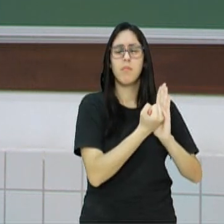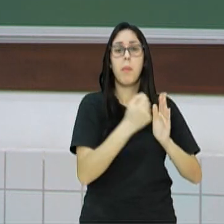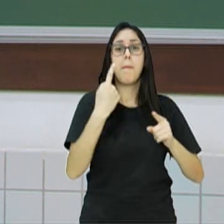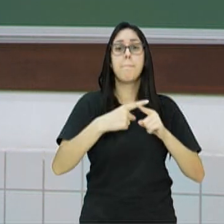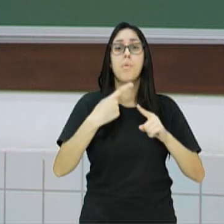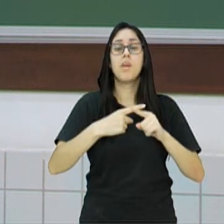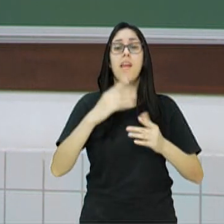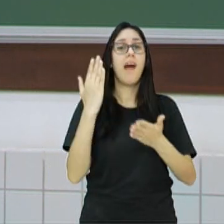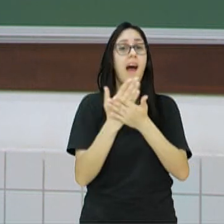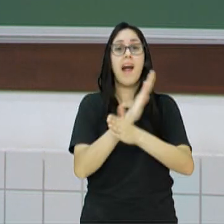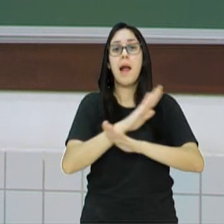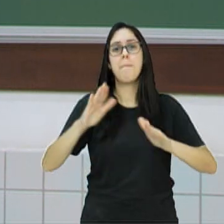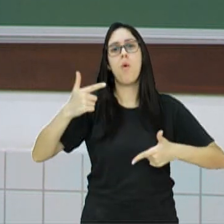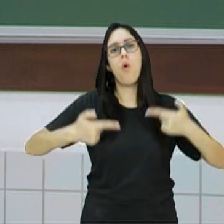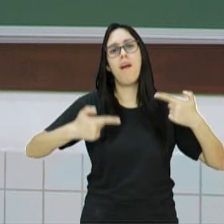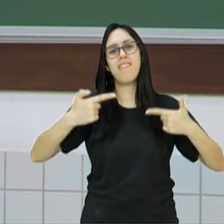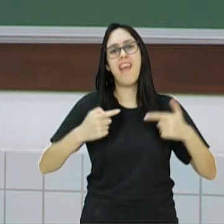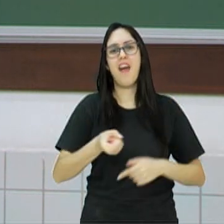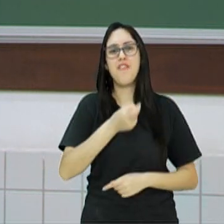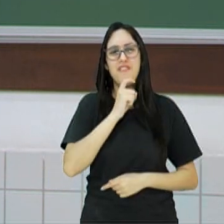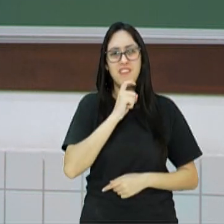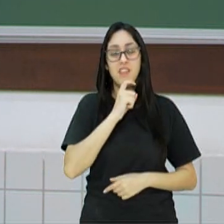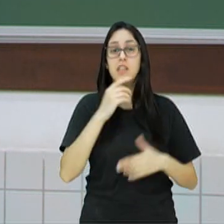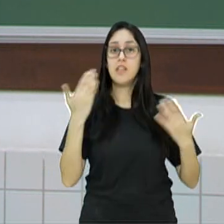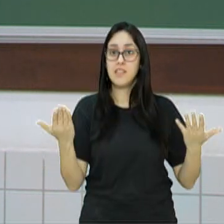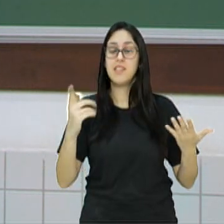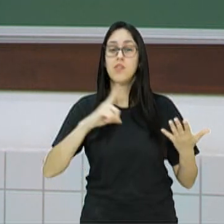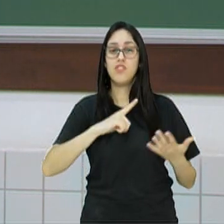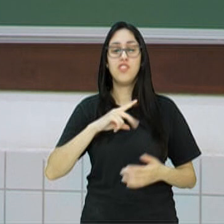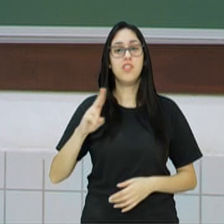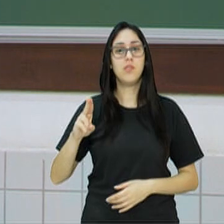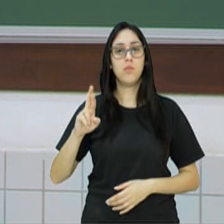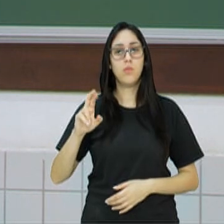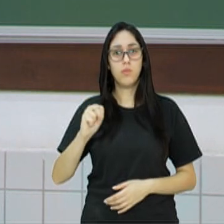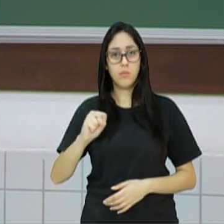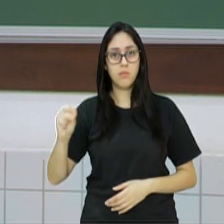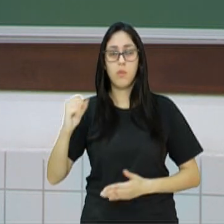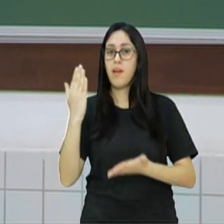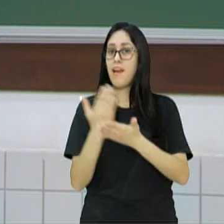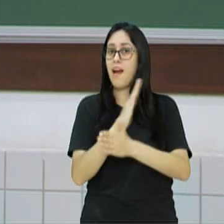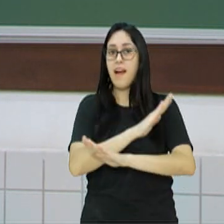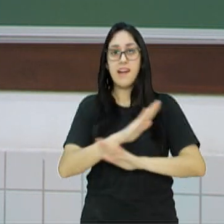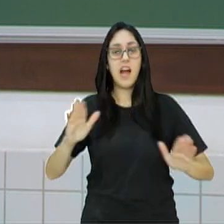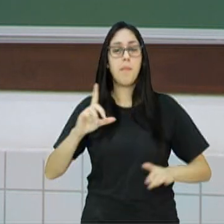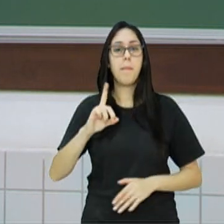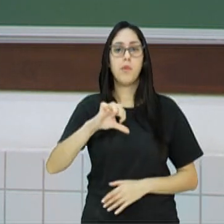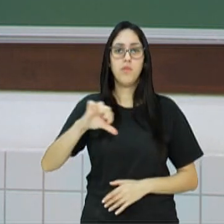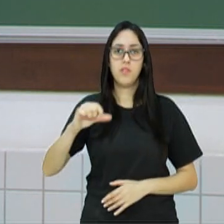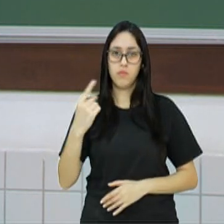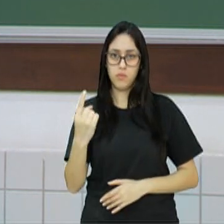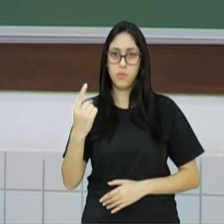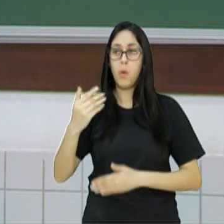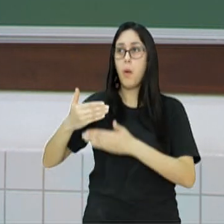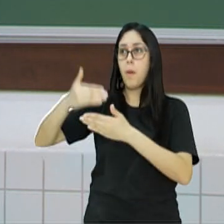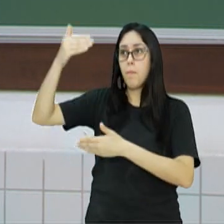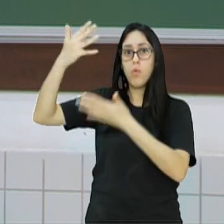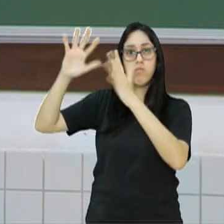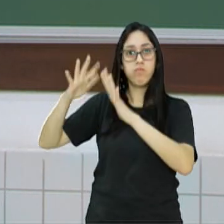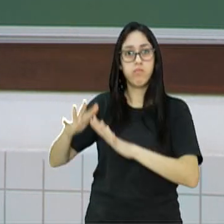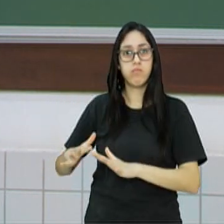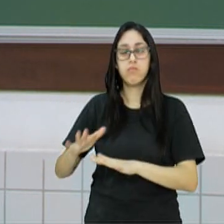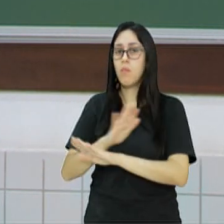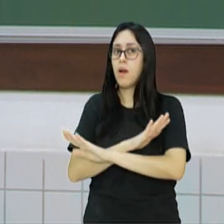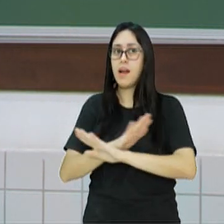da Guerra Fria. Então, a União Soviética, ela acaba em 1991, o muro cai em